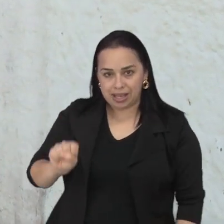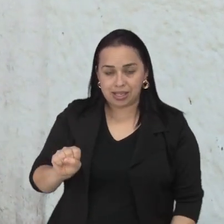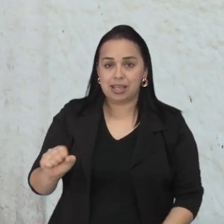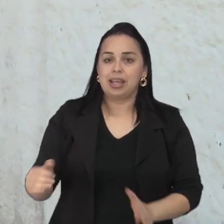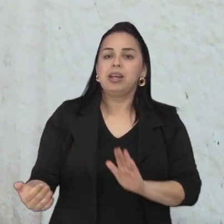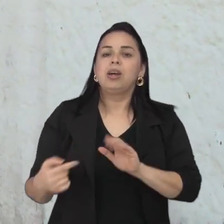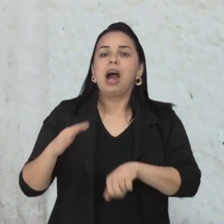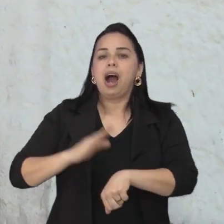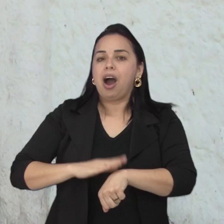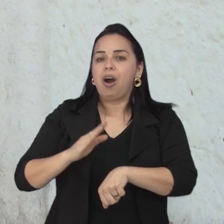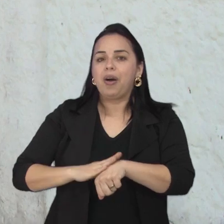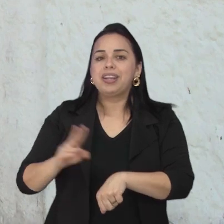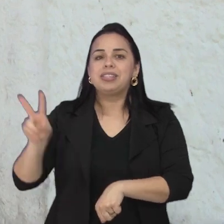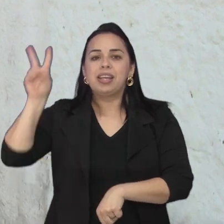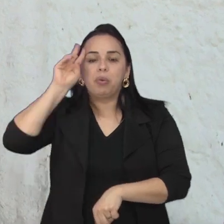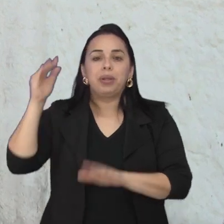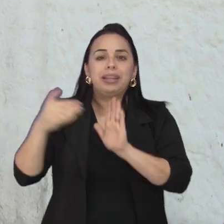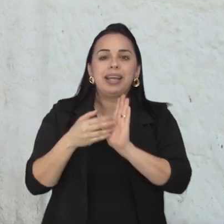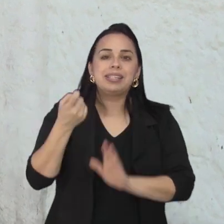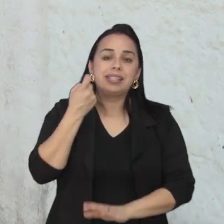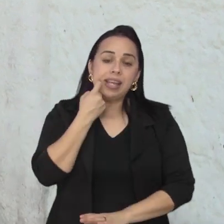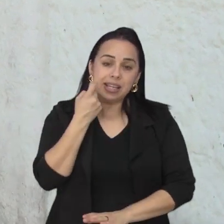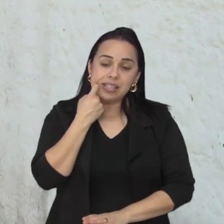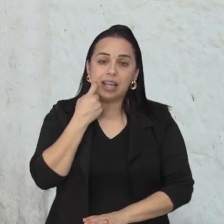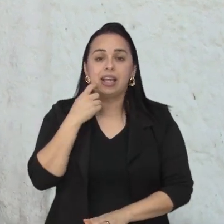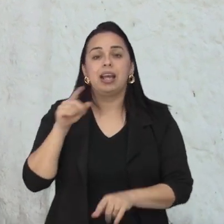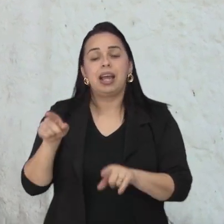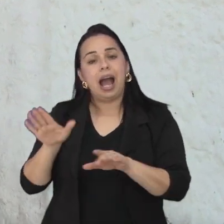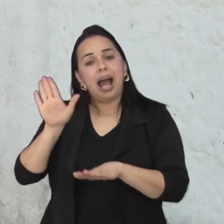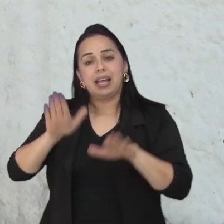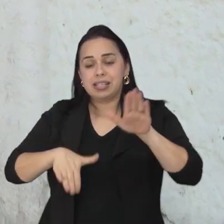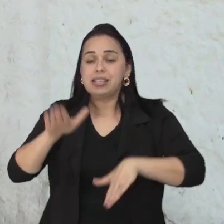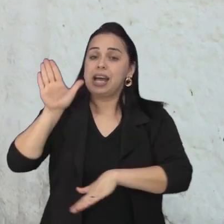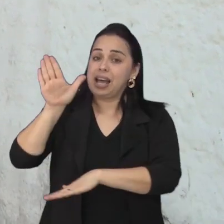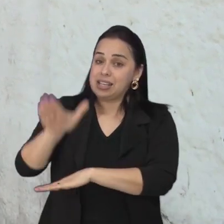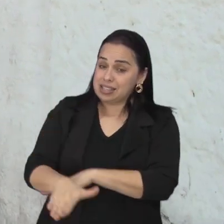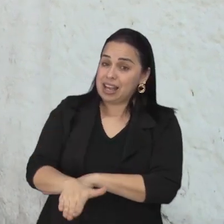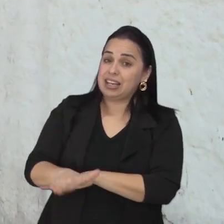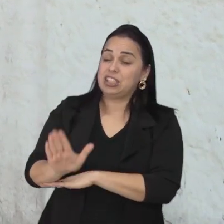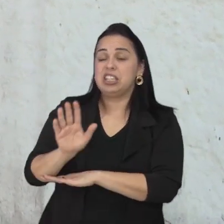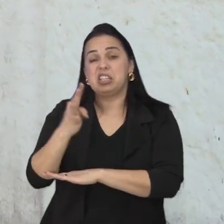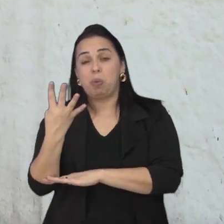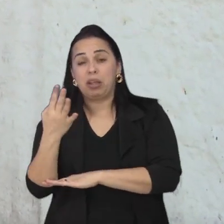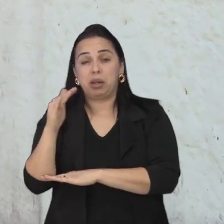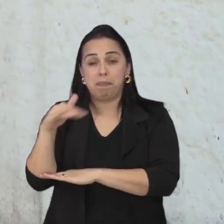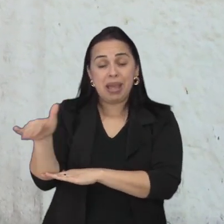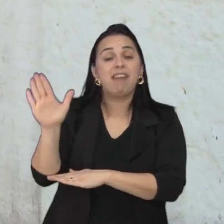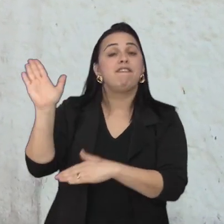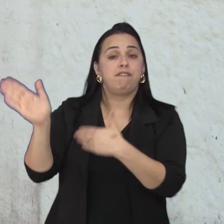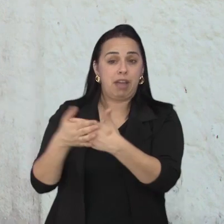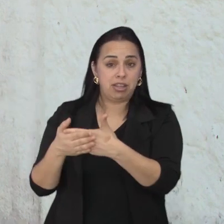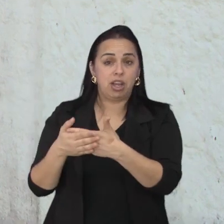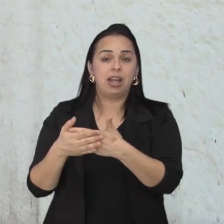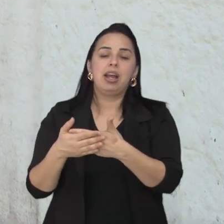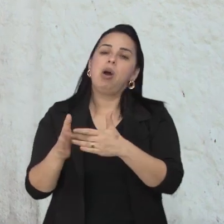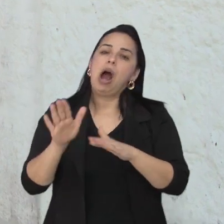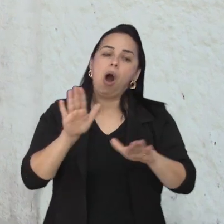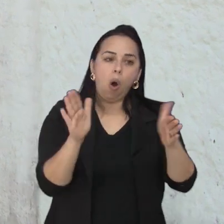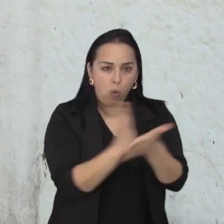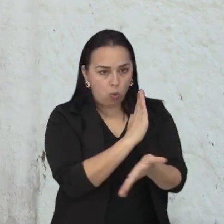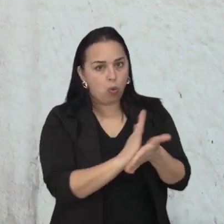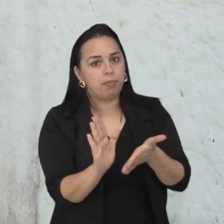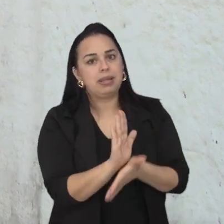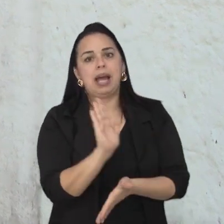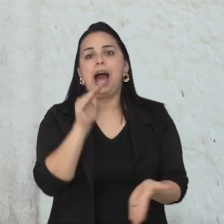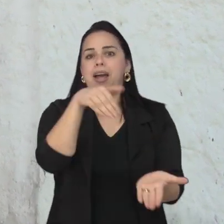Avançada, de segunda a sexta-feira. Os horários variam. Algumas fecham na parte da tarde, entre 4h30 e 5 horas.